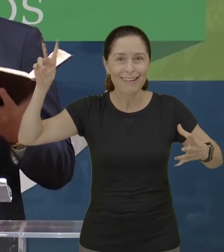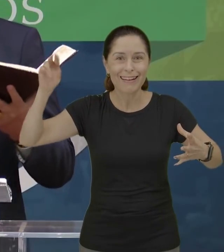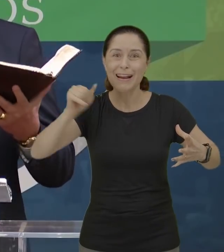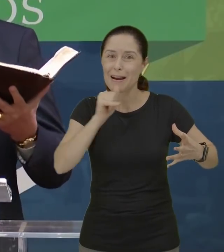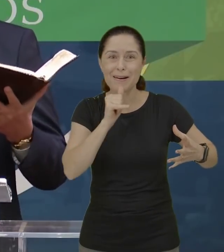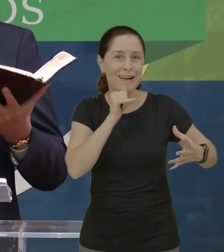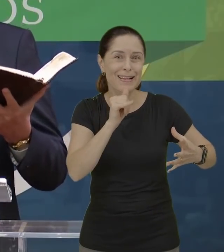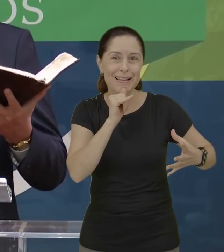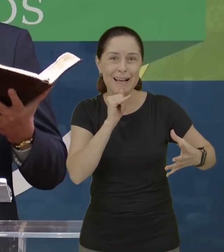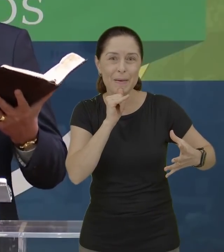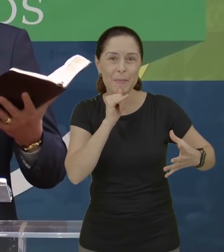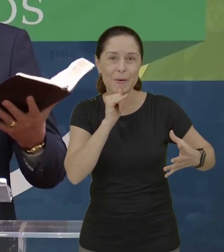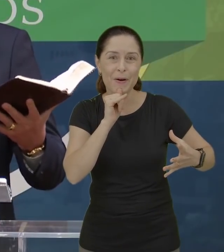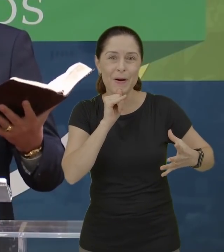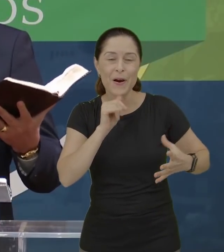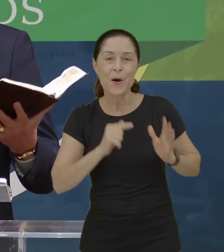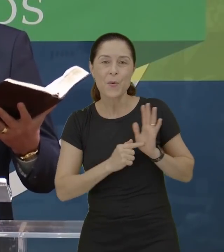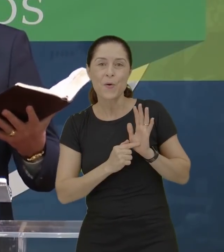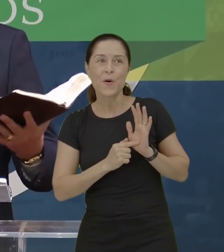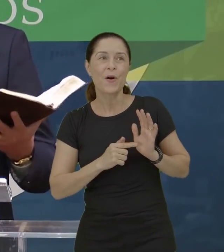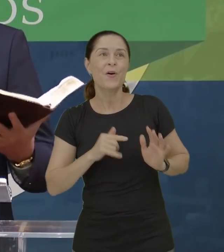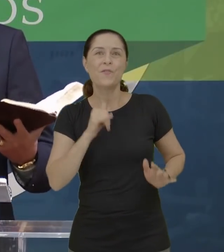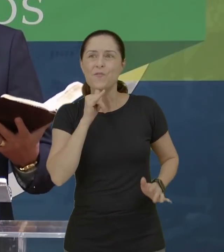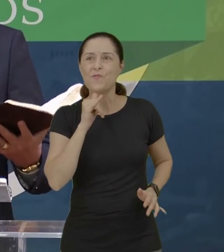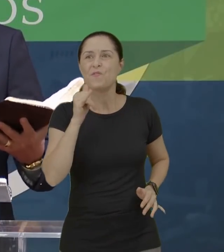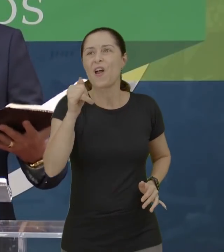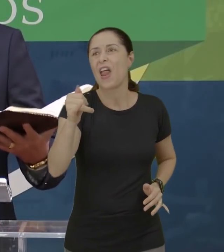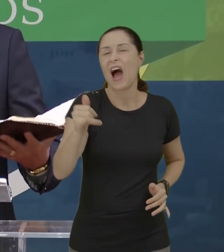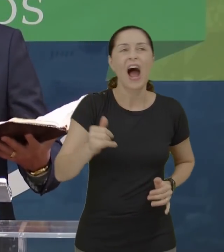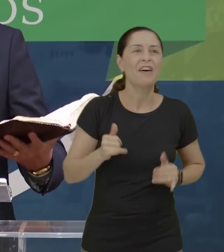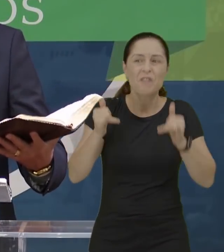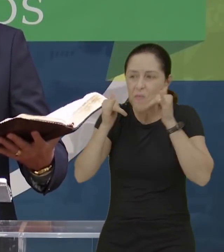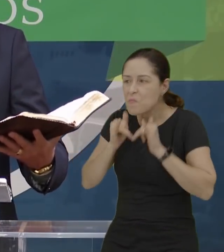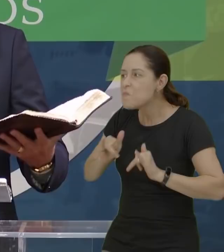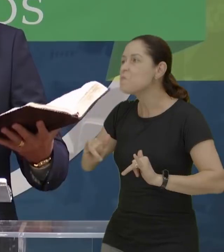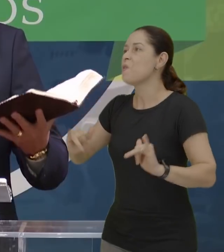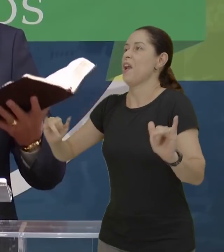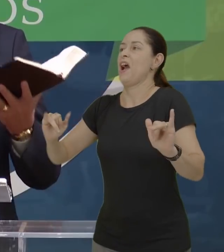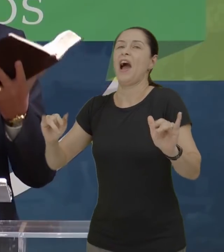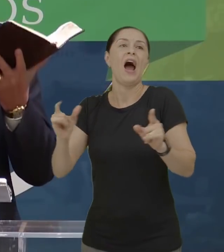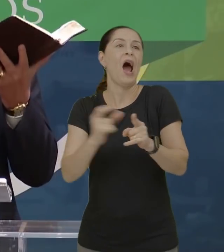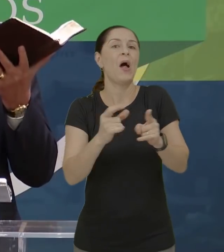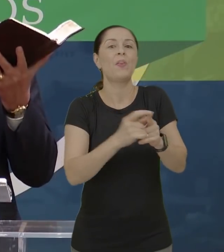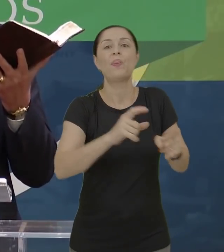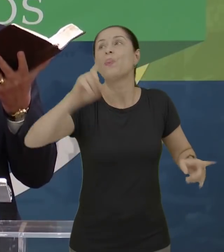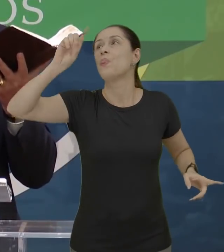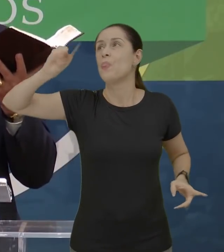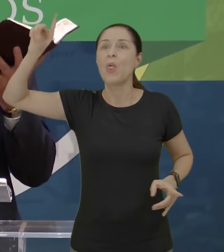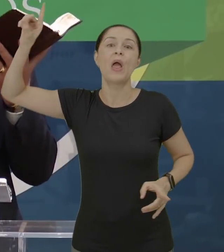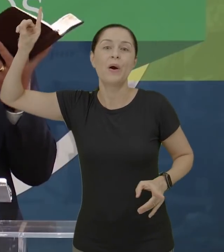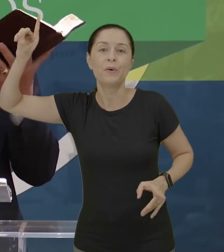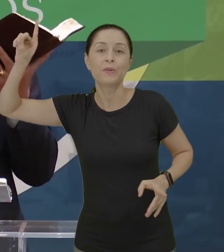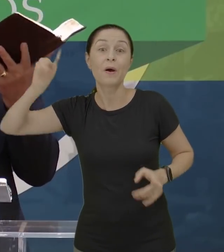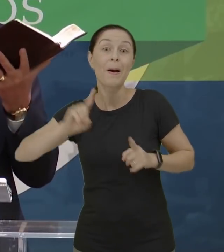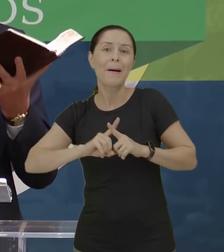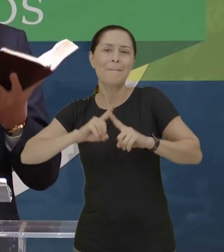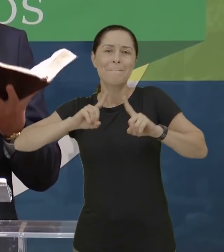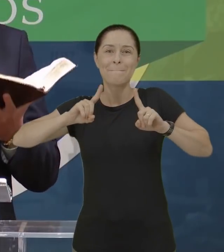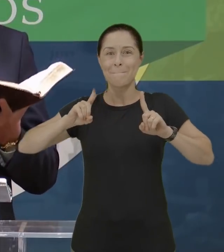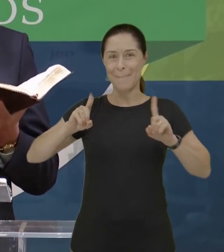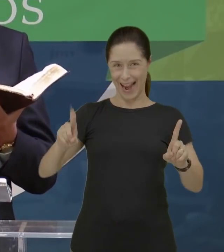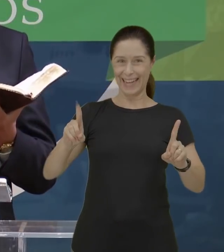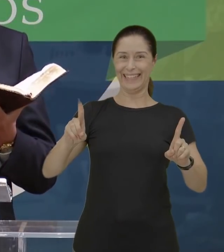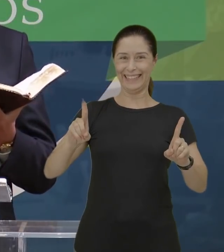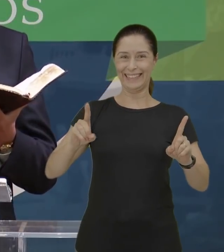Então, o rol de membros da igreja militante, da igreja aqui da terra, não bate